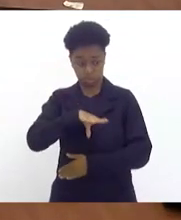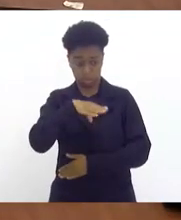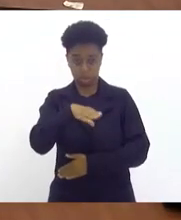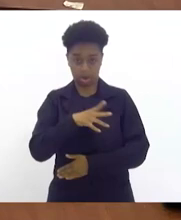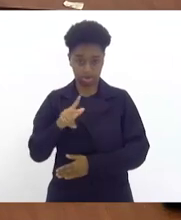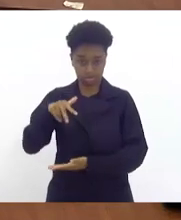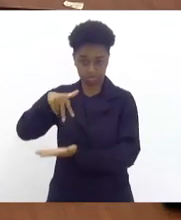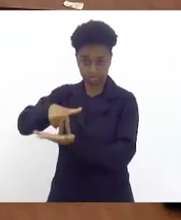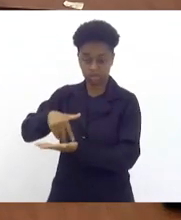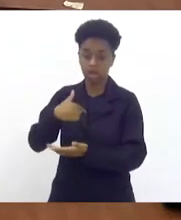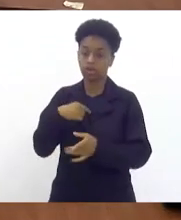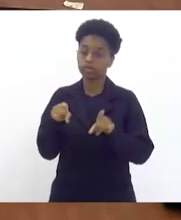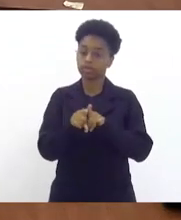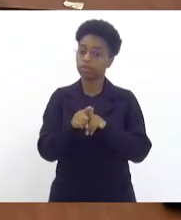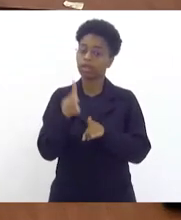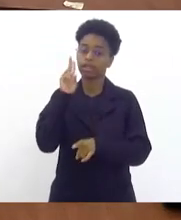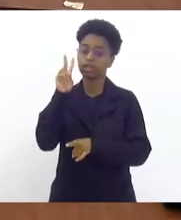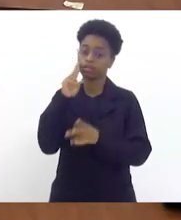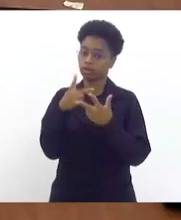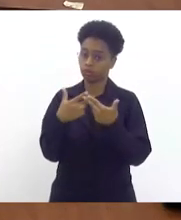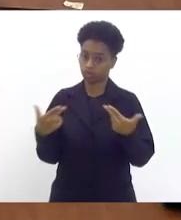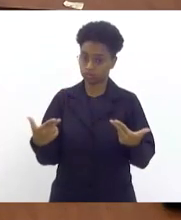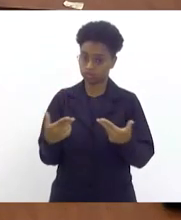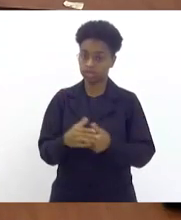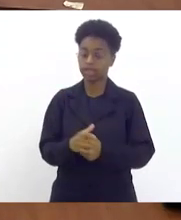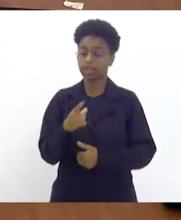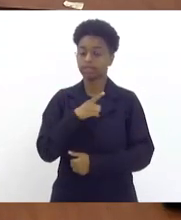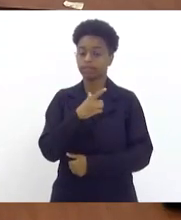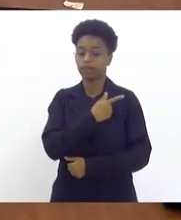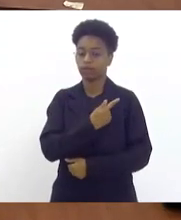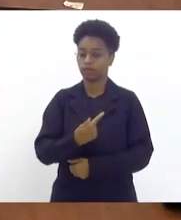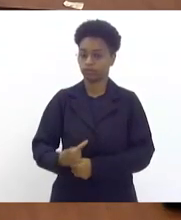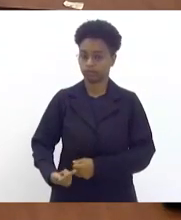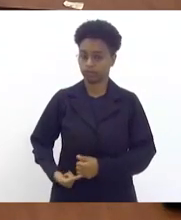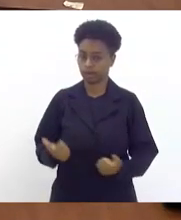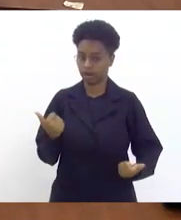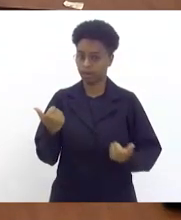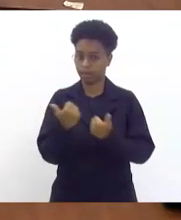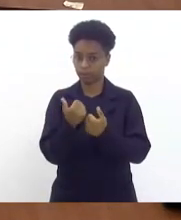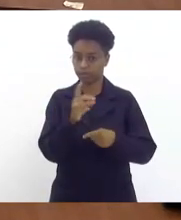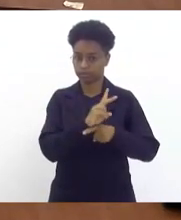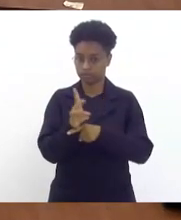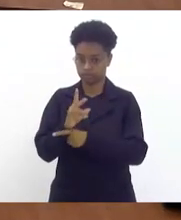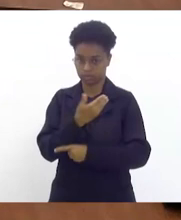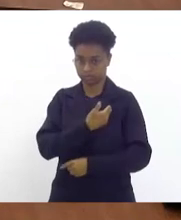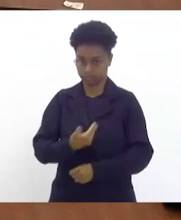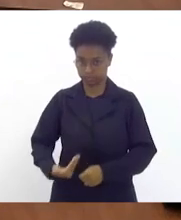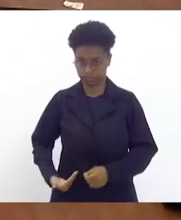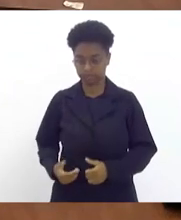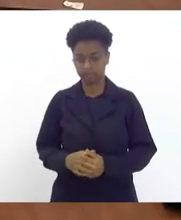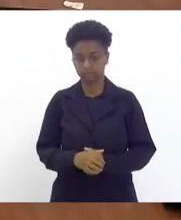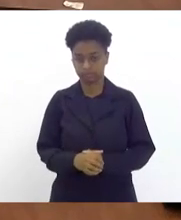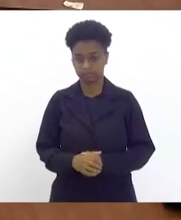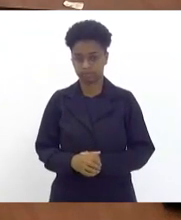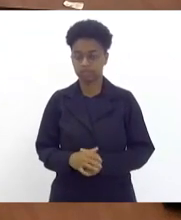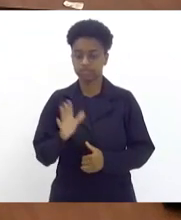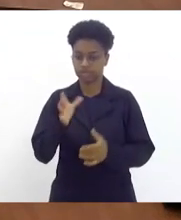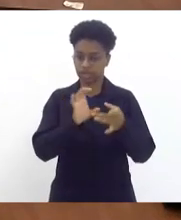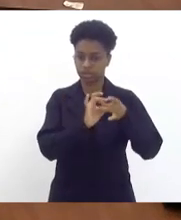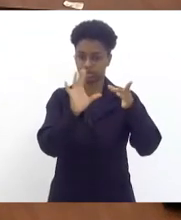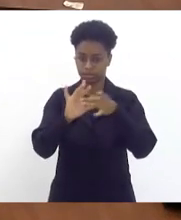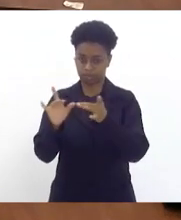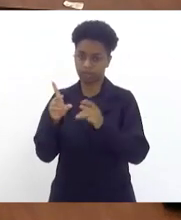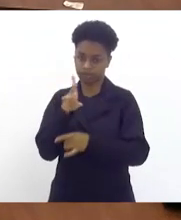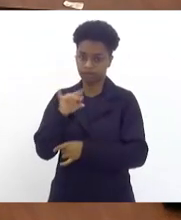eu só queria também lembrar uma coisa a gente tem um governador que apoia a segurança pública deu carta branca vai aumentar o